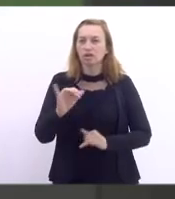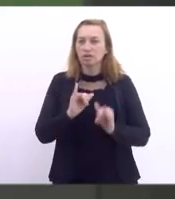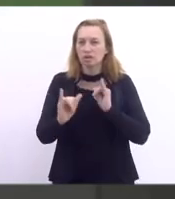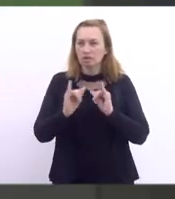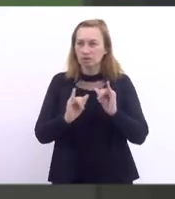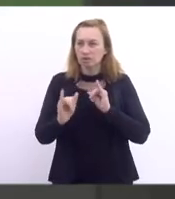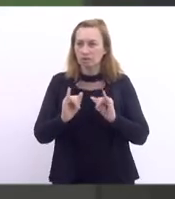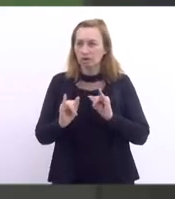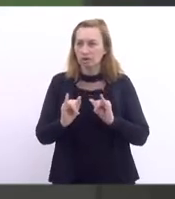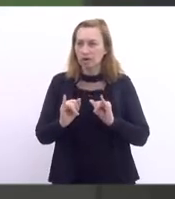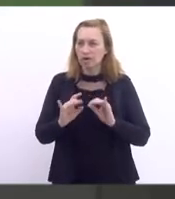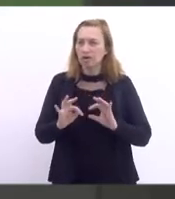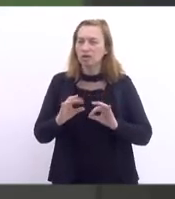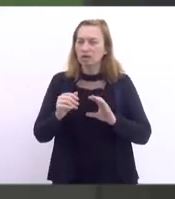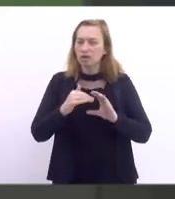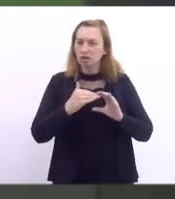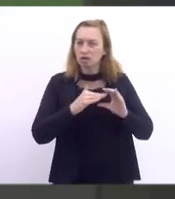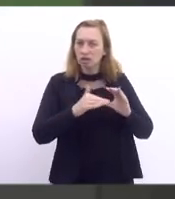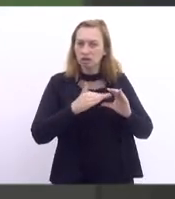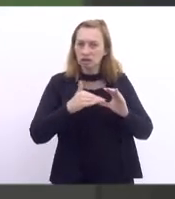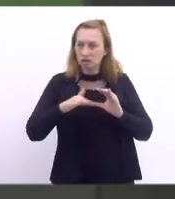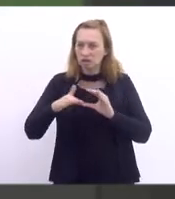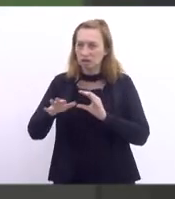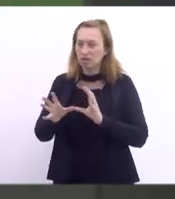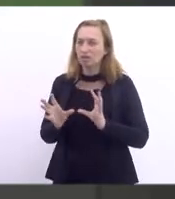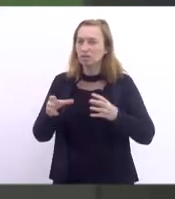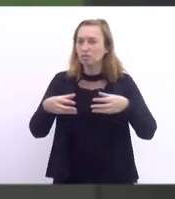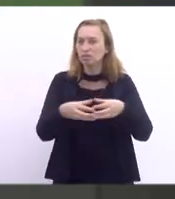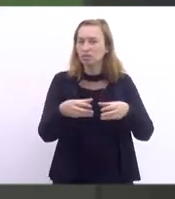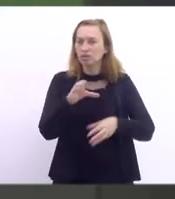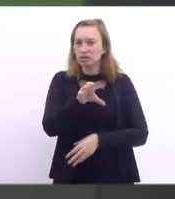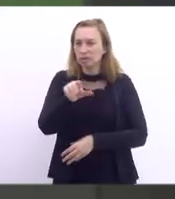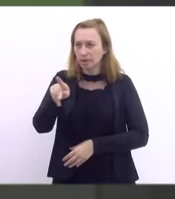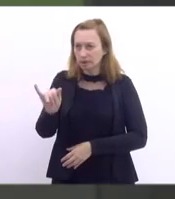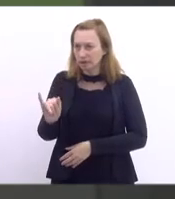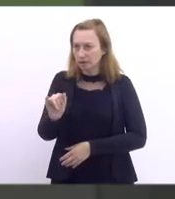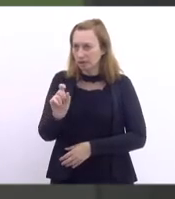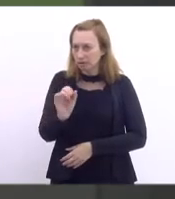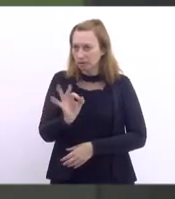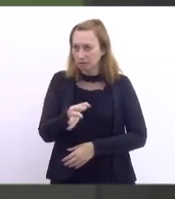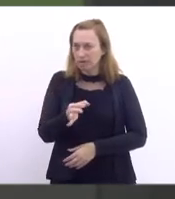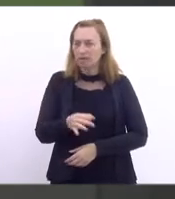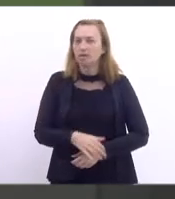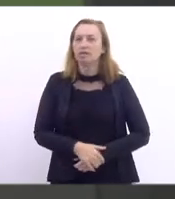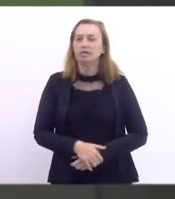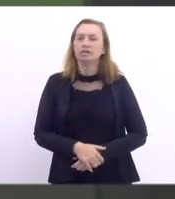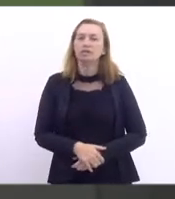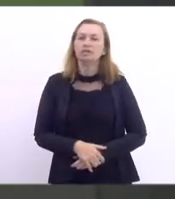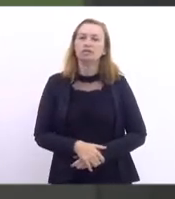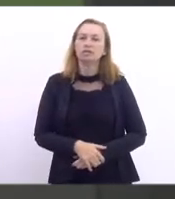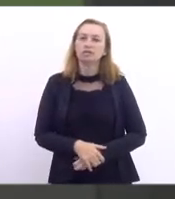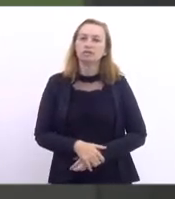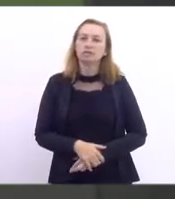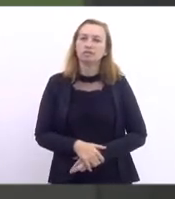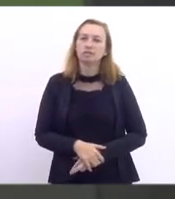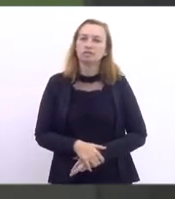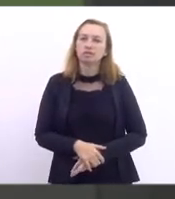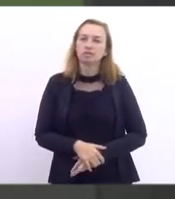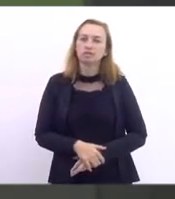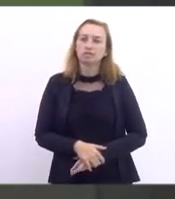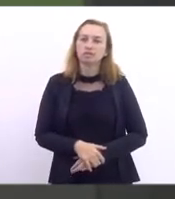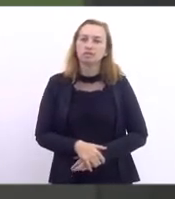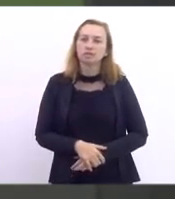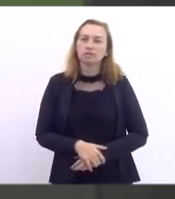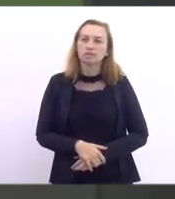processo aí que ele tá lendo já está disponibilizado no grupo aqui da CPI é o